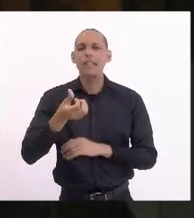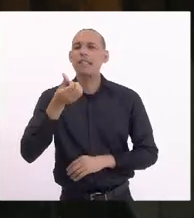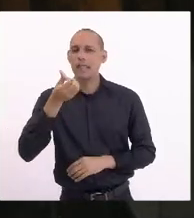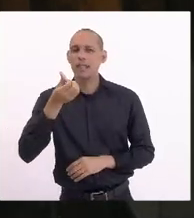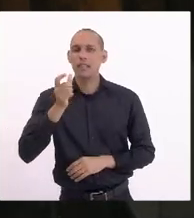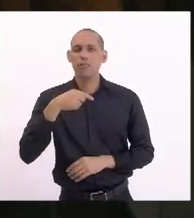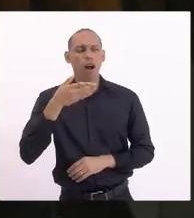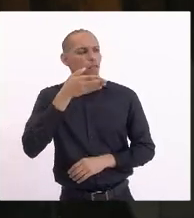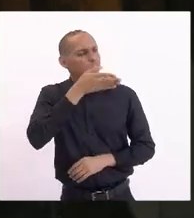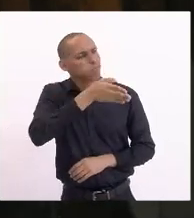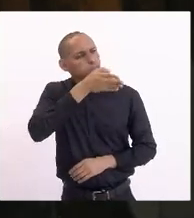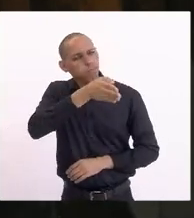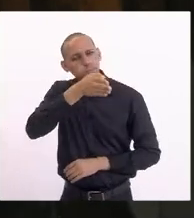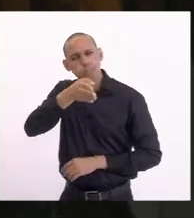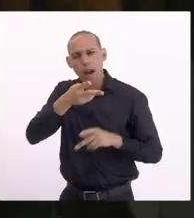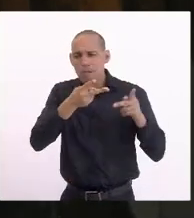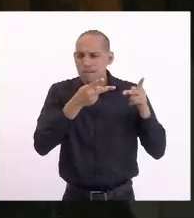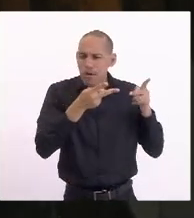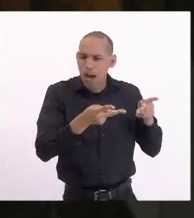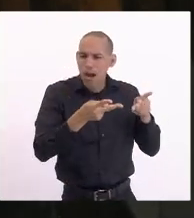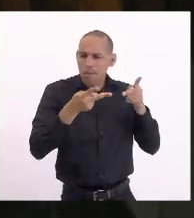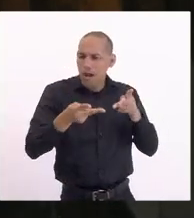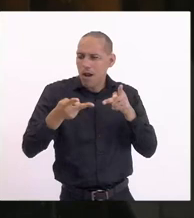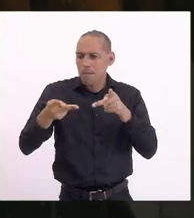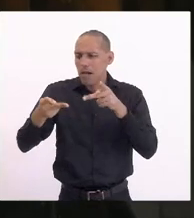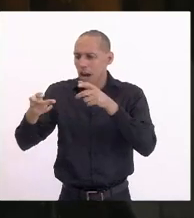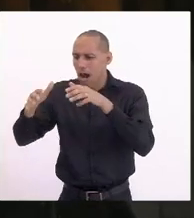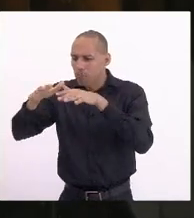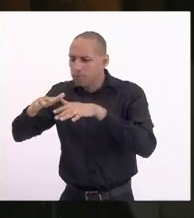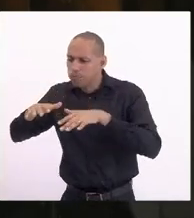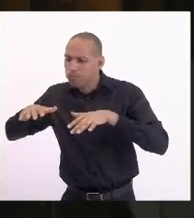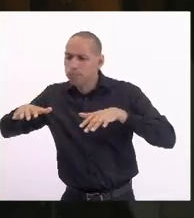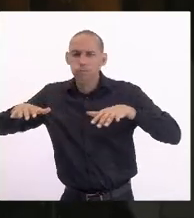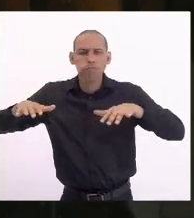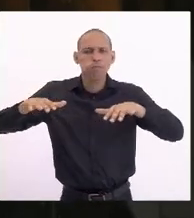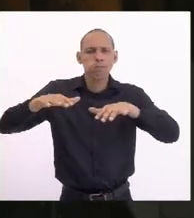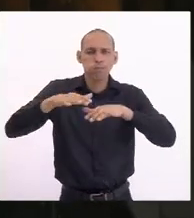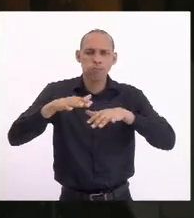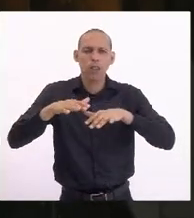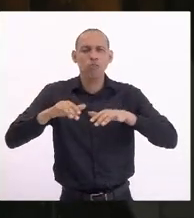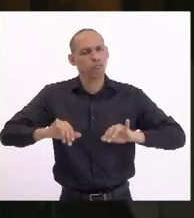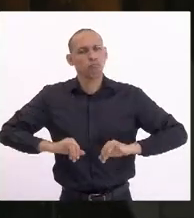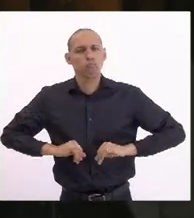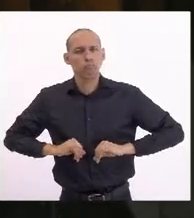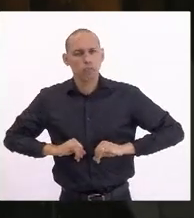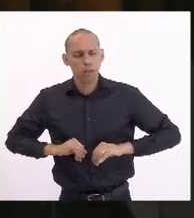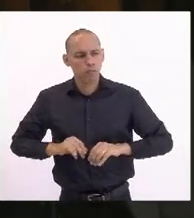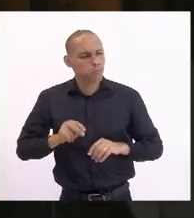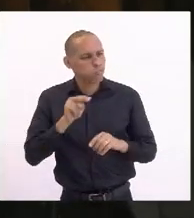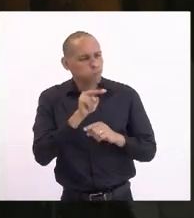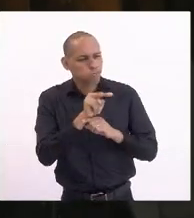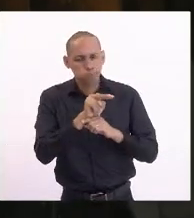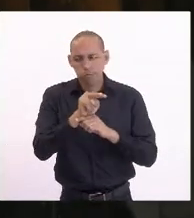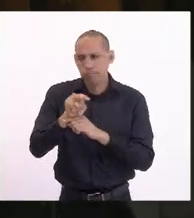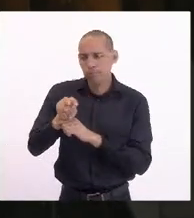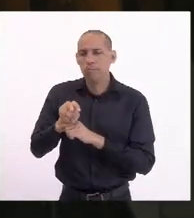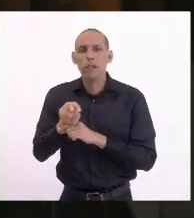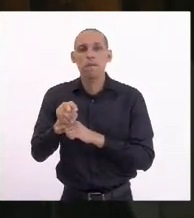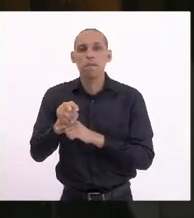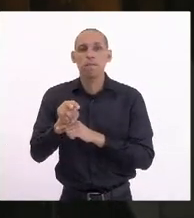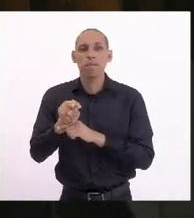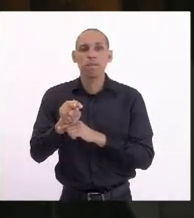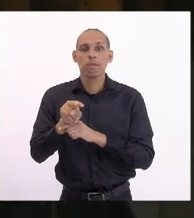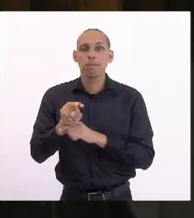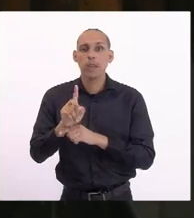Visitamos todas as áreas atingidas, sem exceção, e propusemos